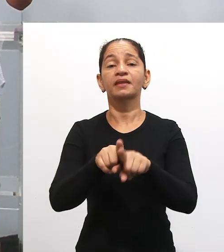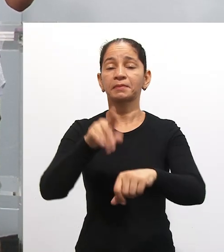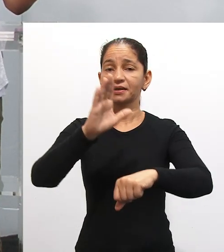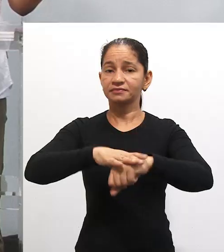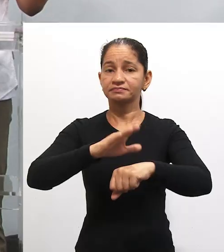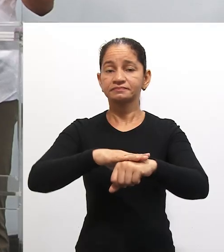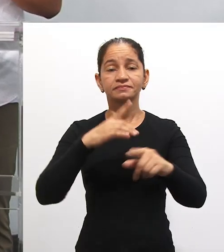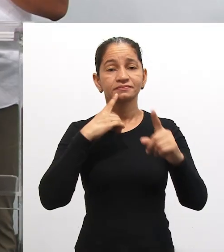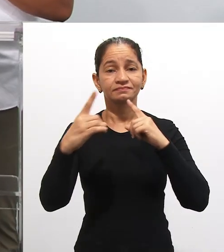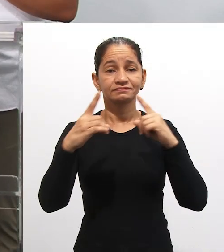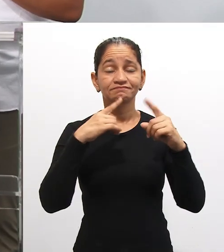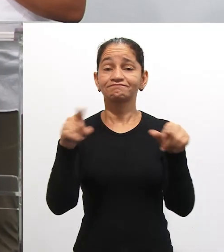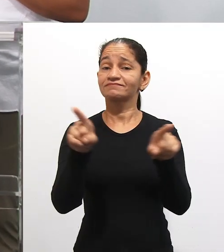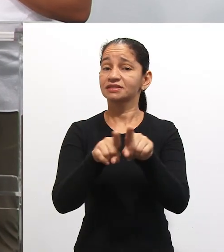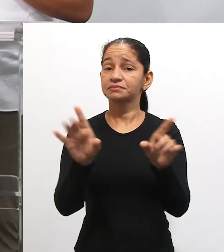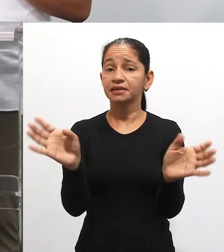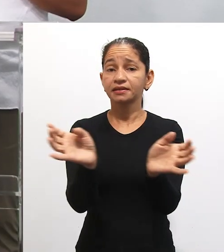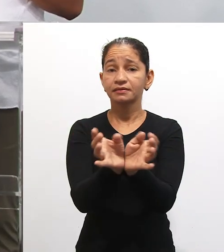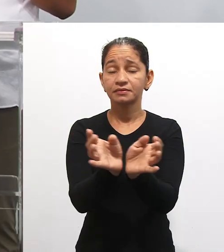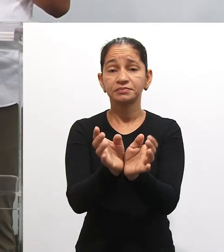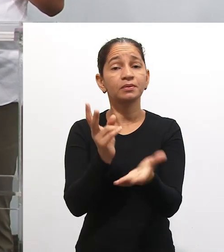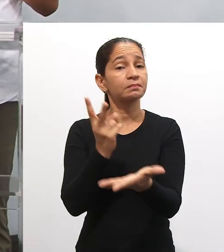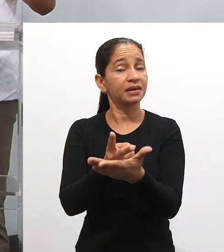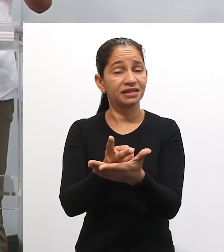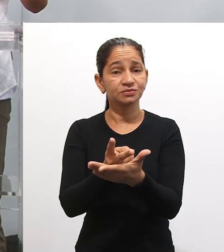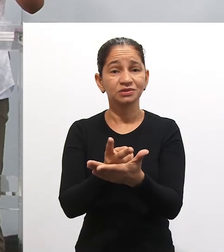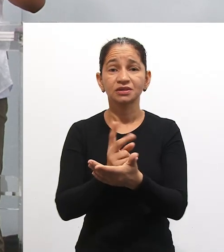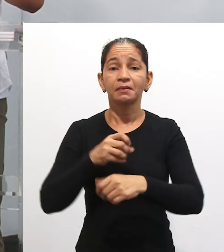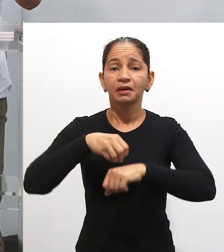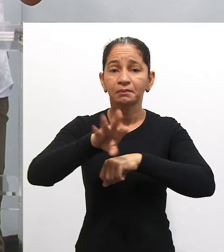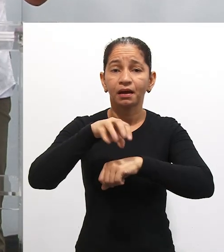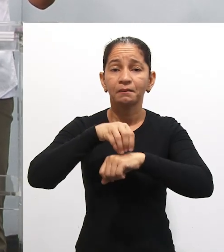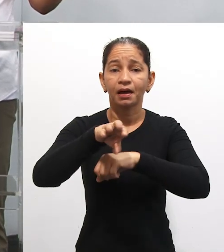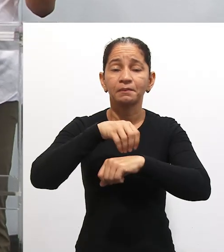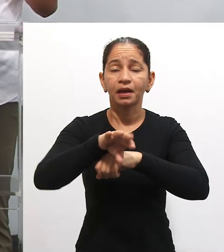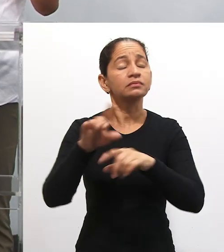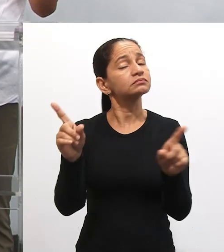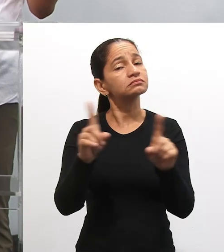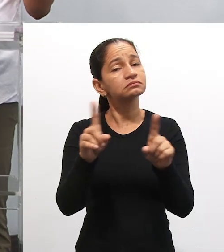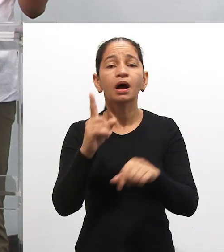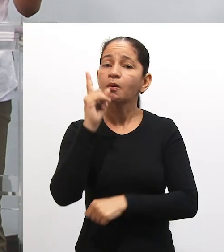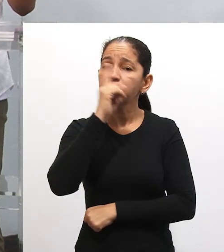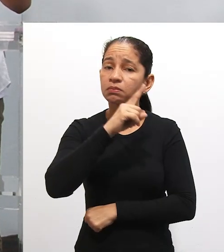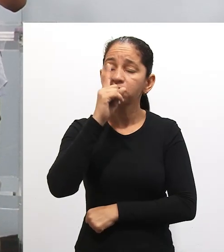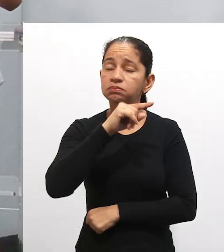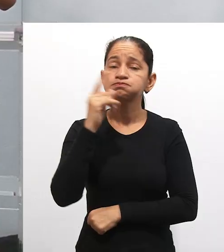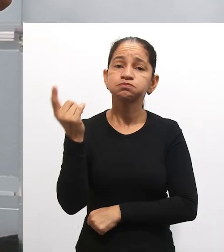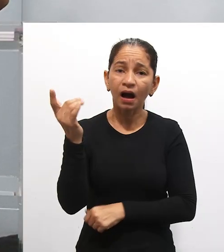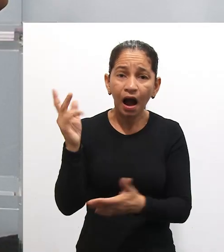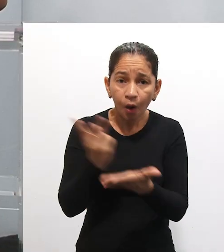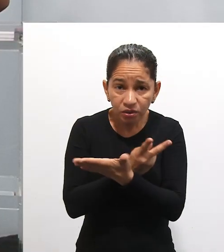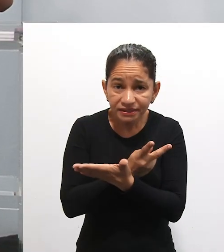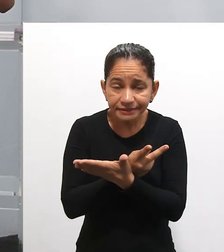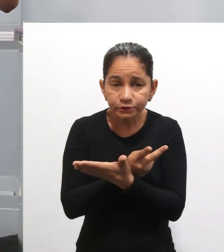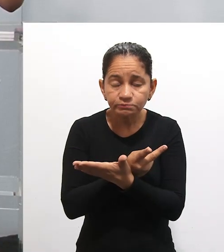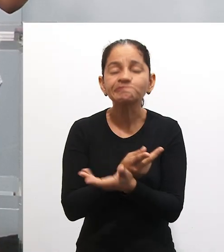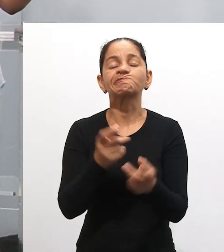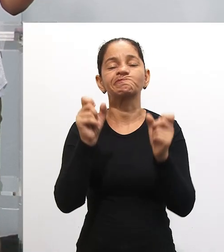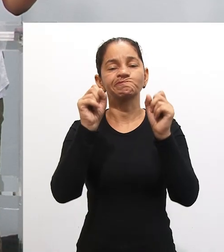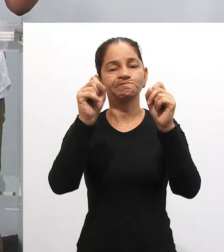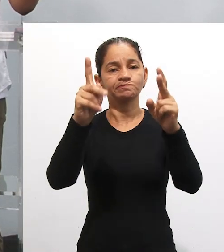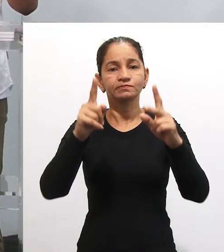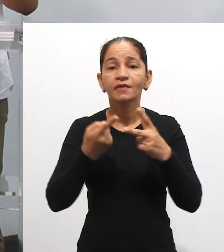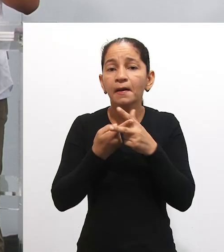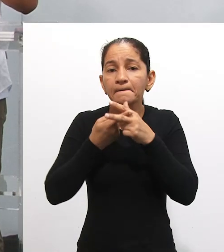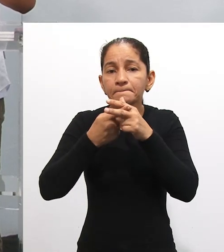diálogo e autonomia entre essa equipe, a fim de fazer com que esses erros e oportunidades de crescimento fortaleçam essa